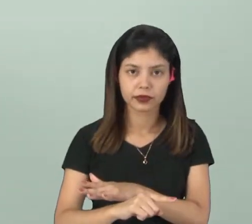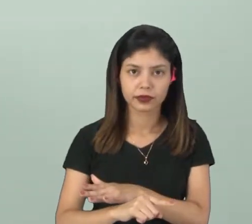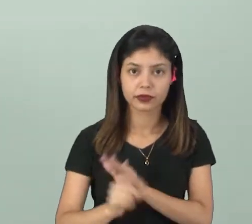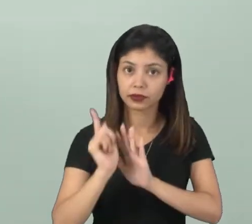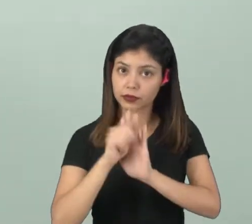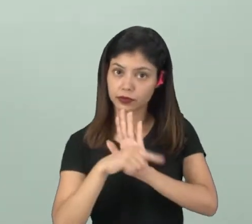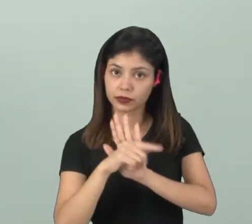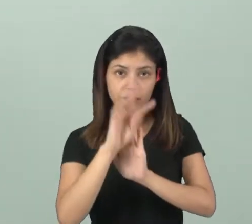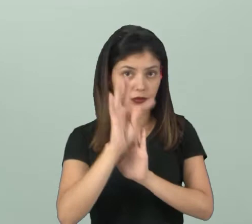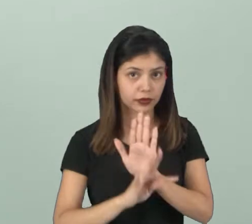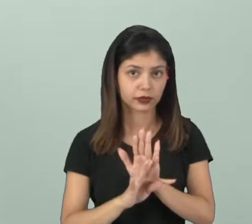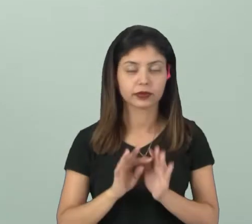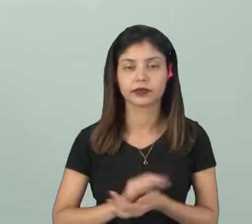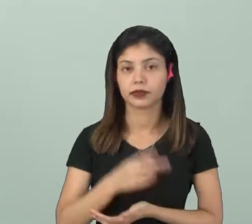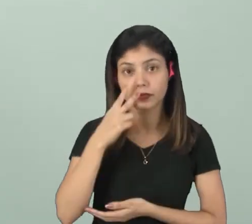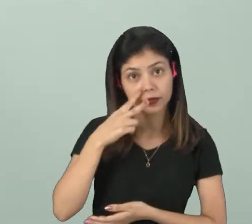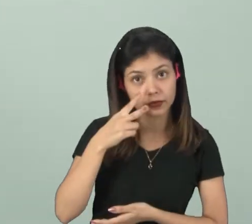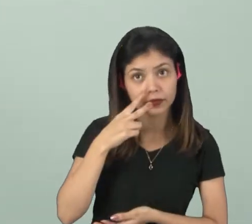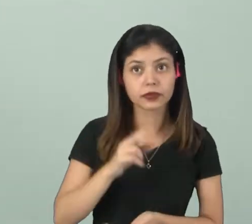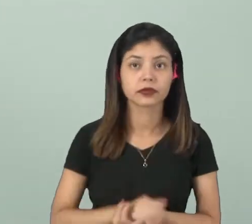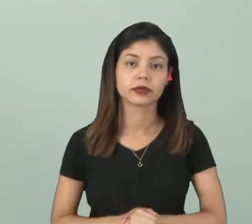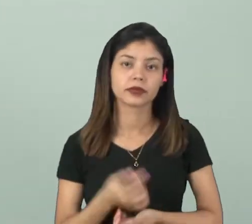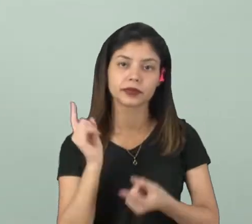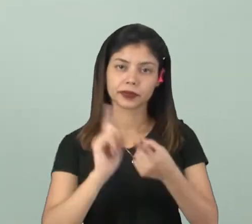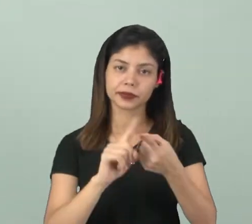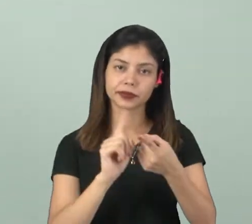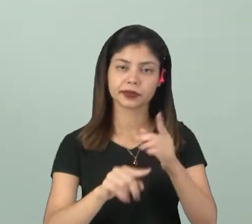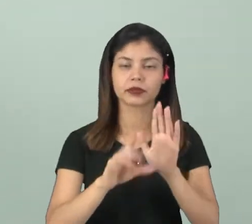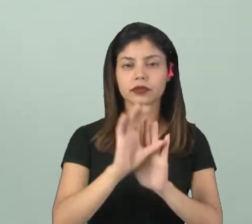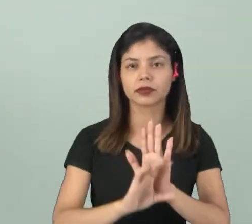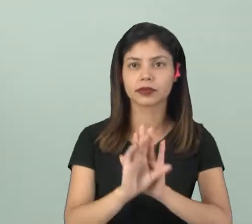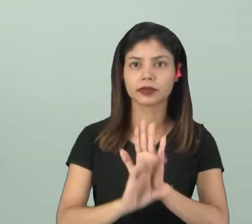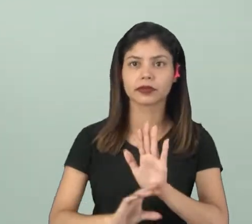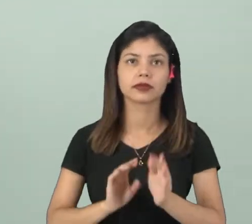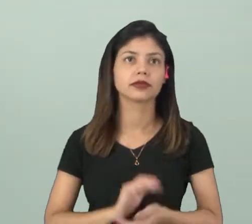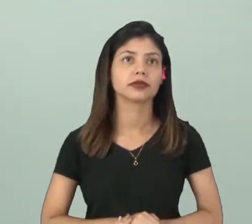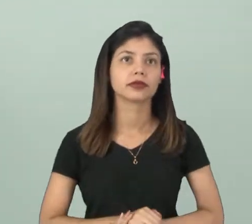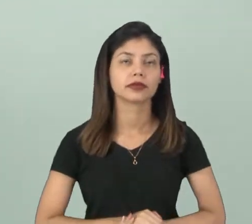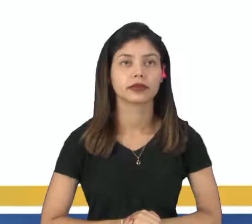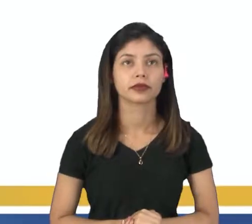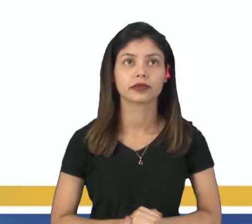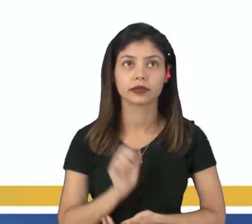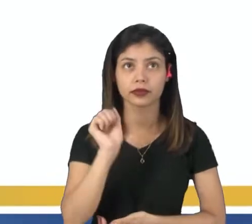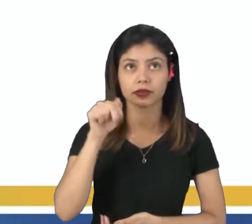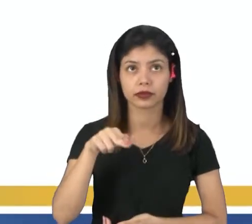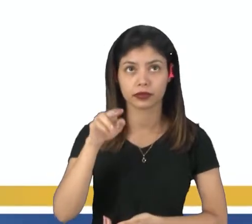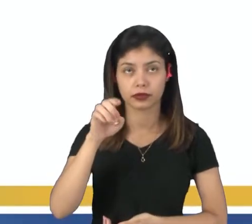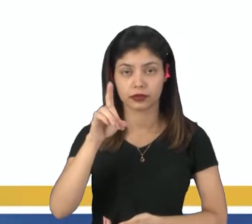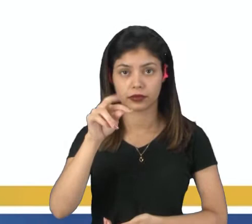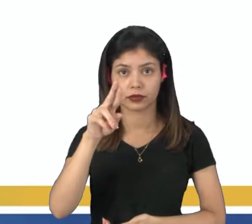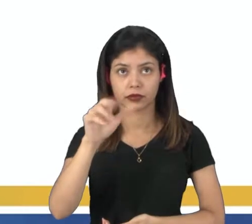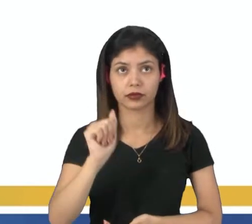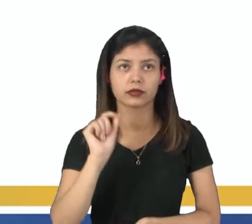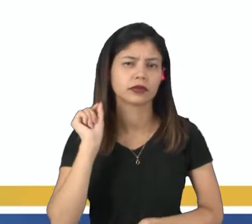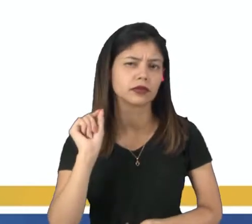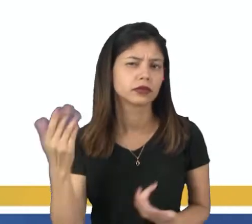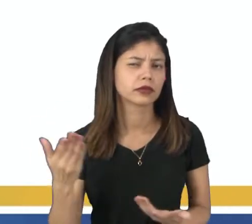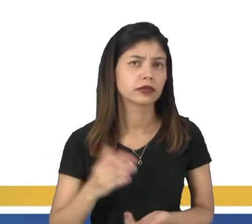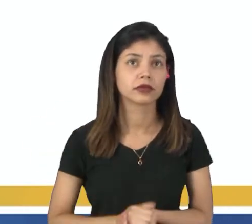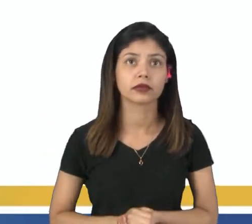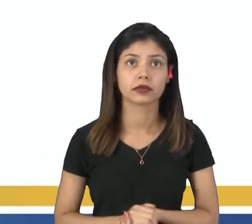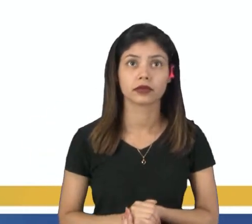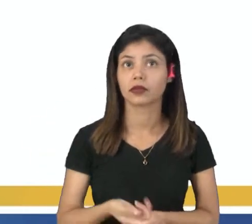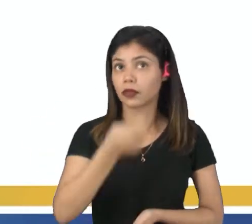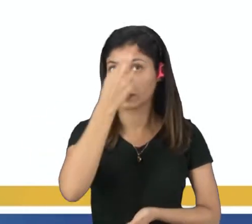textual. Observe agora o primeiro conceito. O que é uma anedota? É